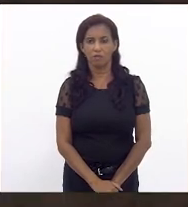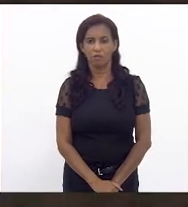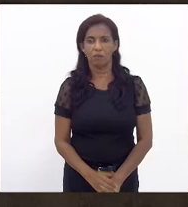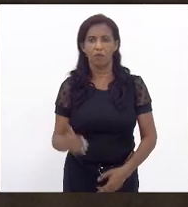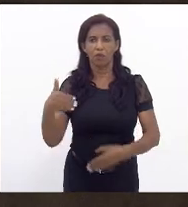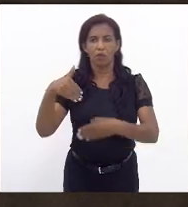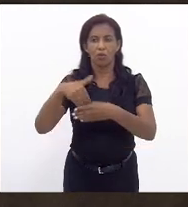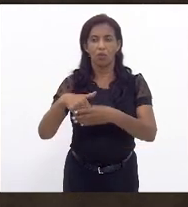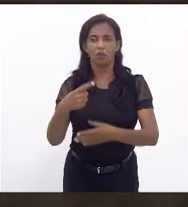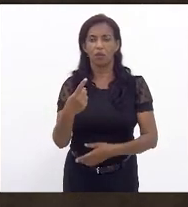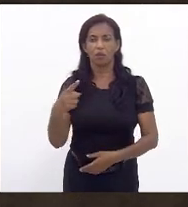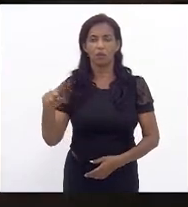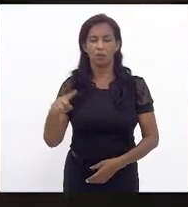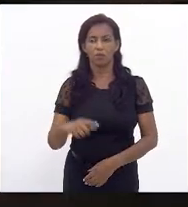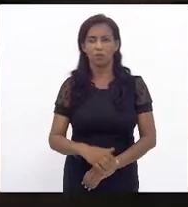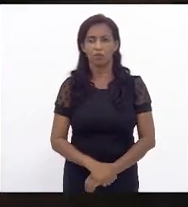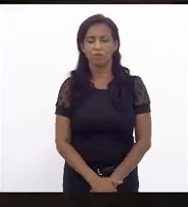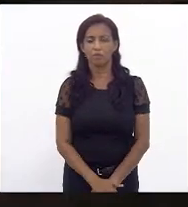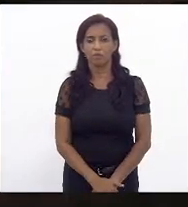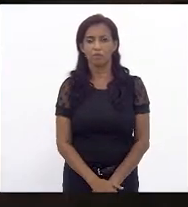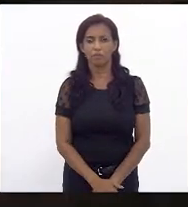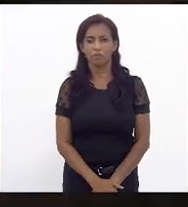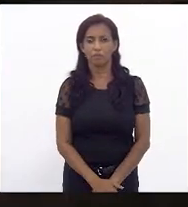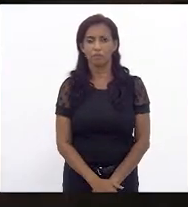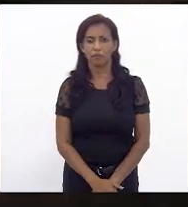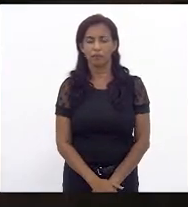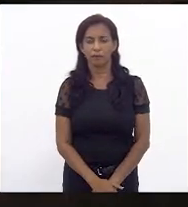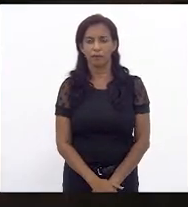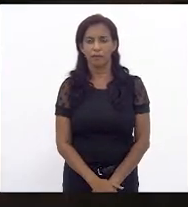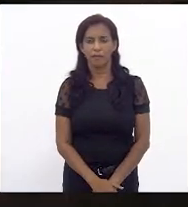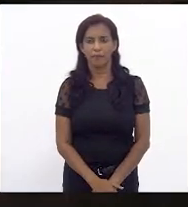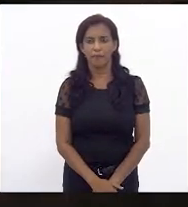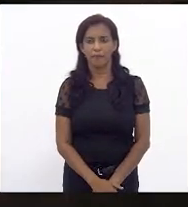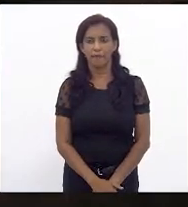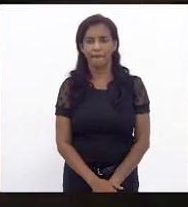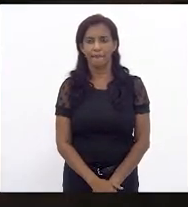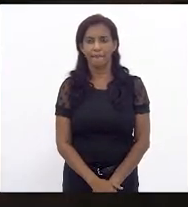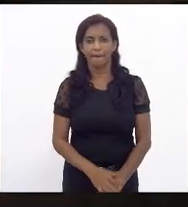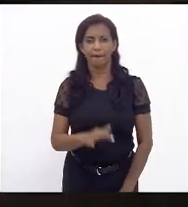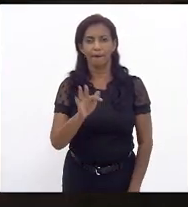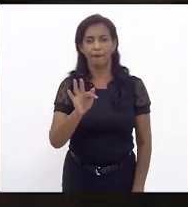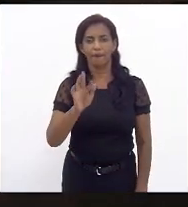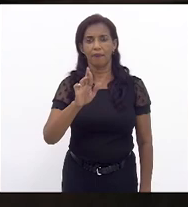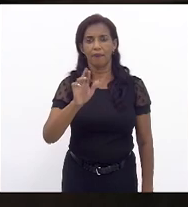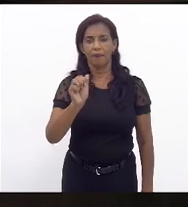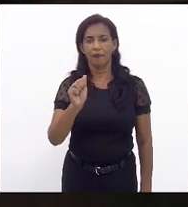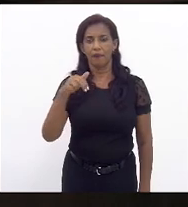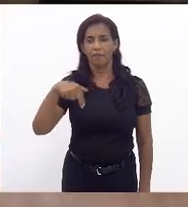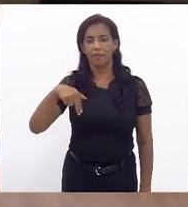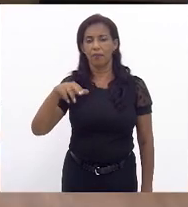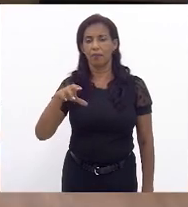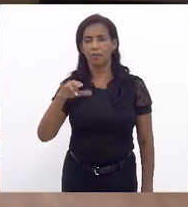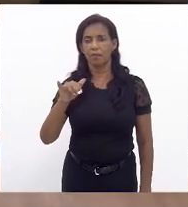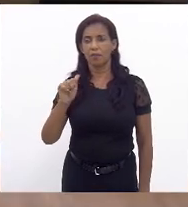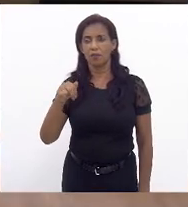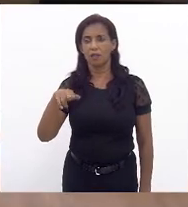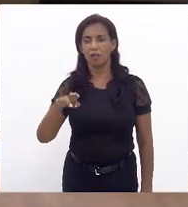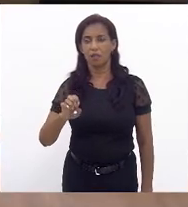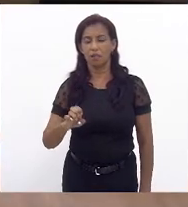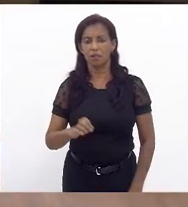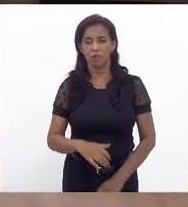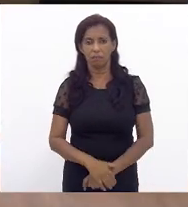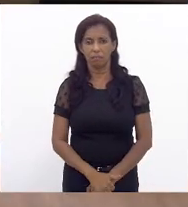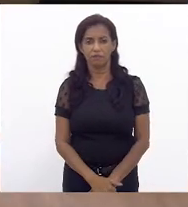Voto não, senhora presidente. Deputado Flávio Serafim, vota não. Deputada Franciane Mota. Deputada